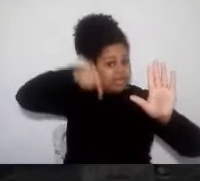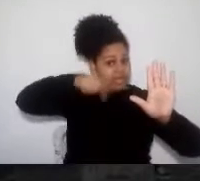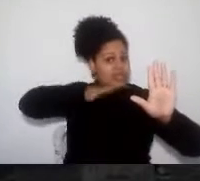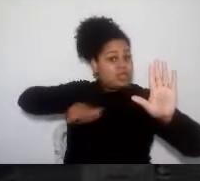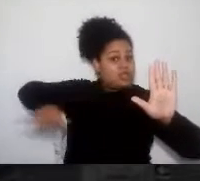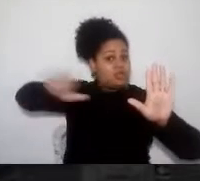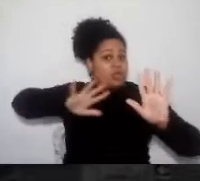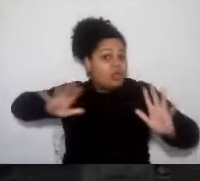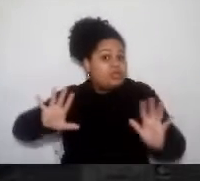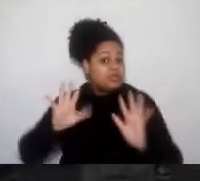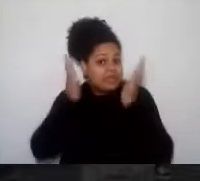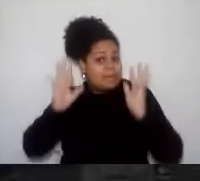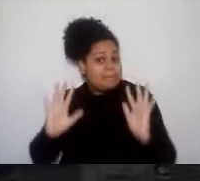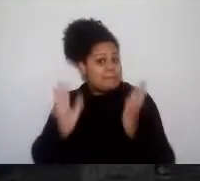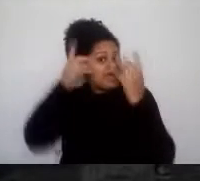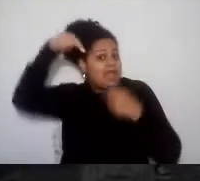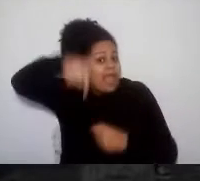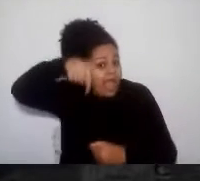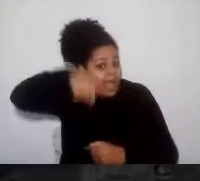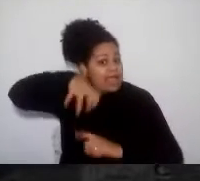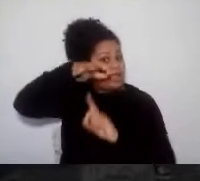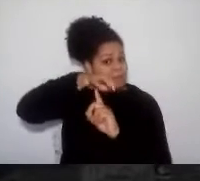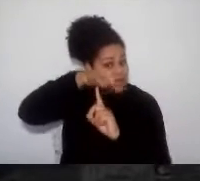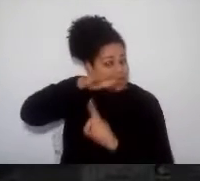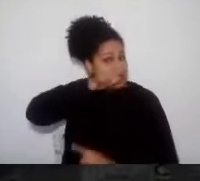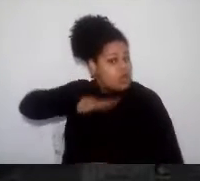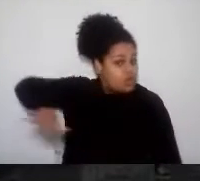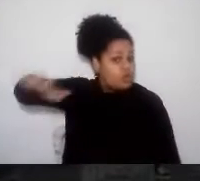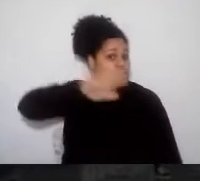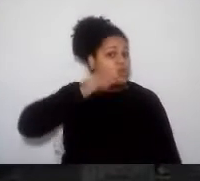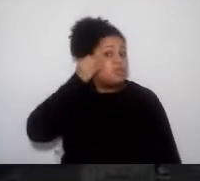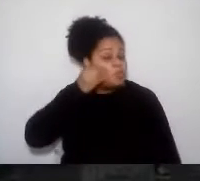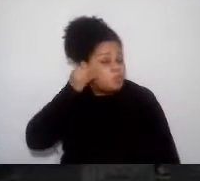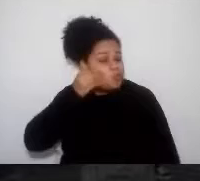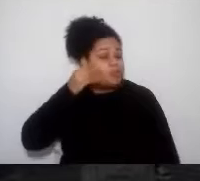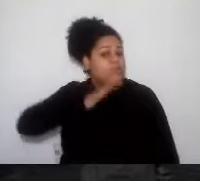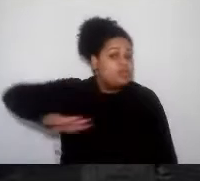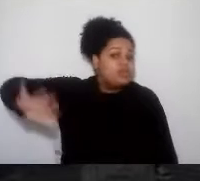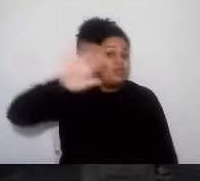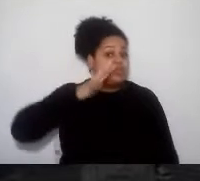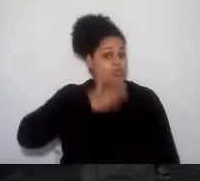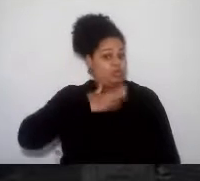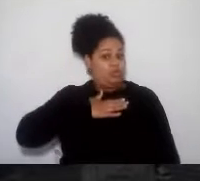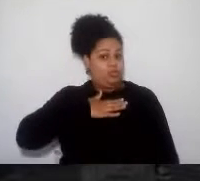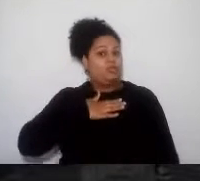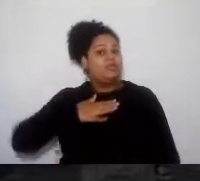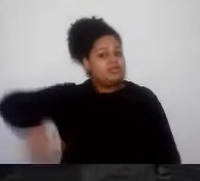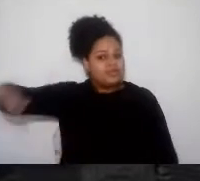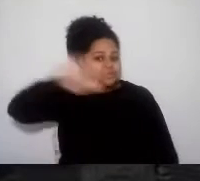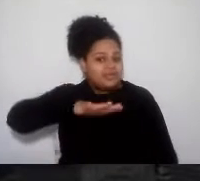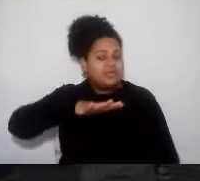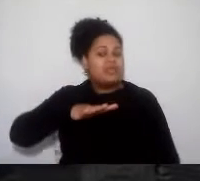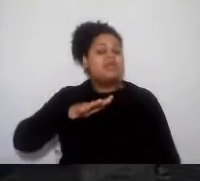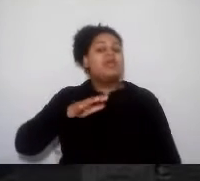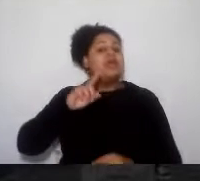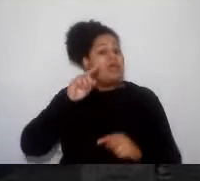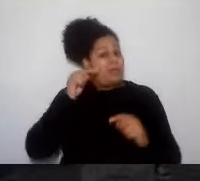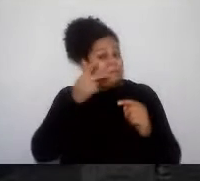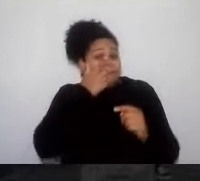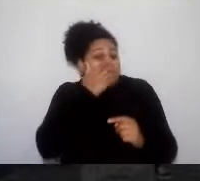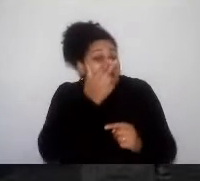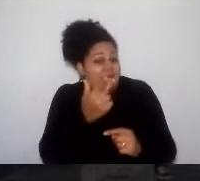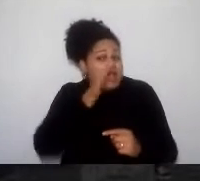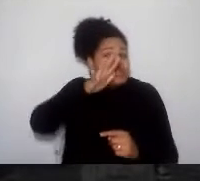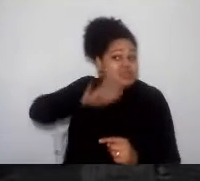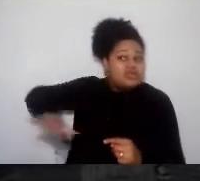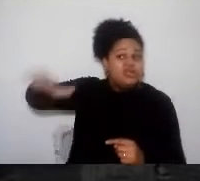nossas campanhas, na nossa realidade, a conjuntura nos é mais favorável que